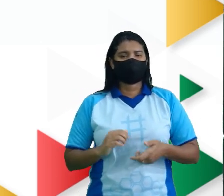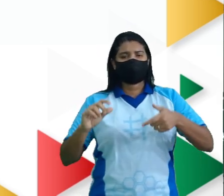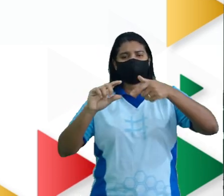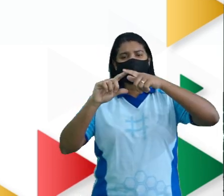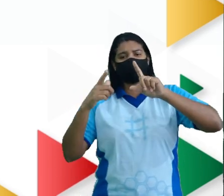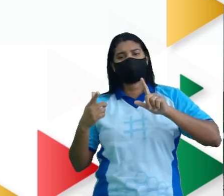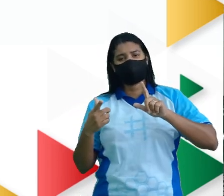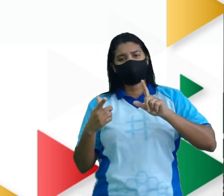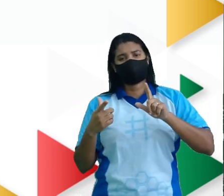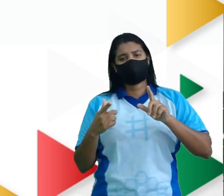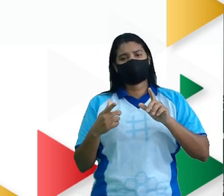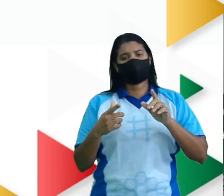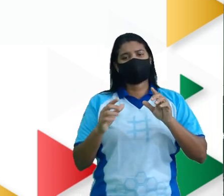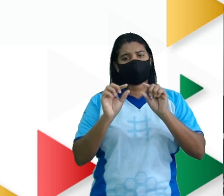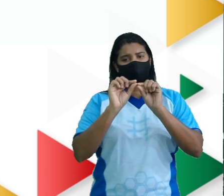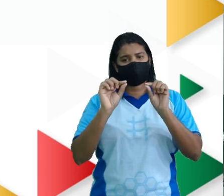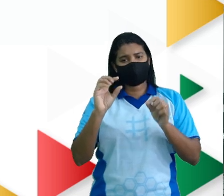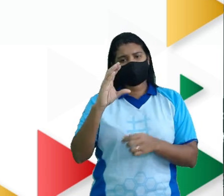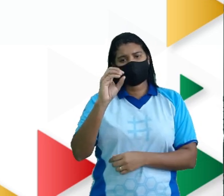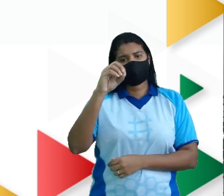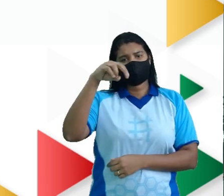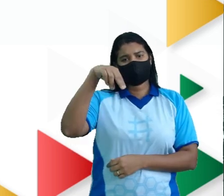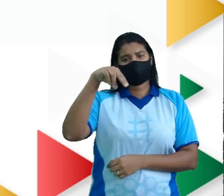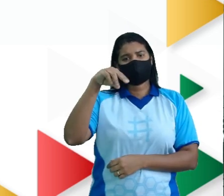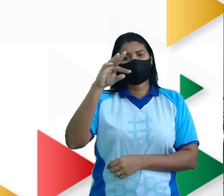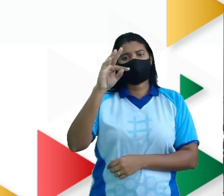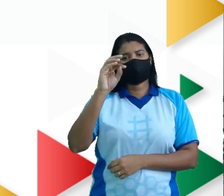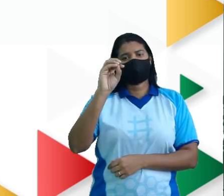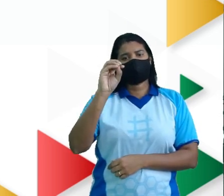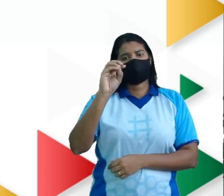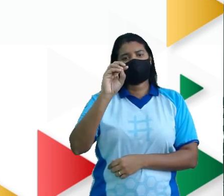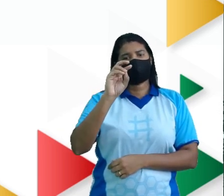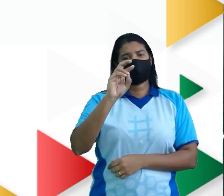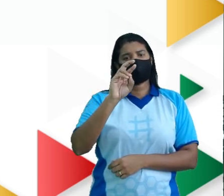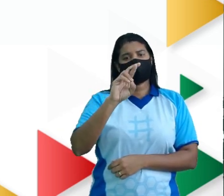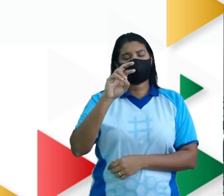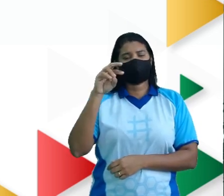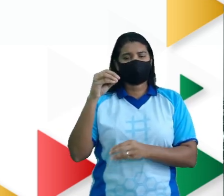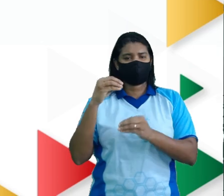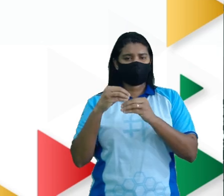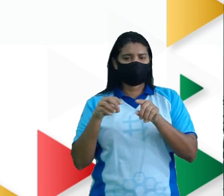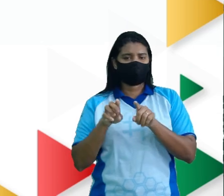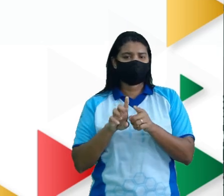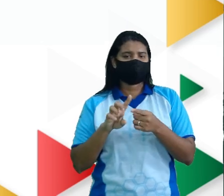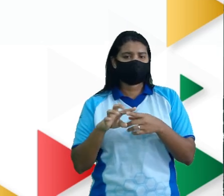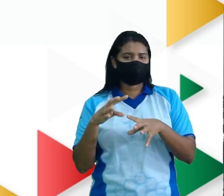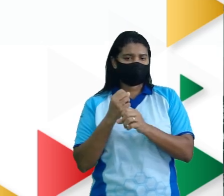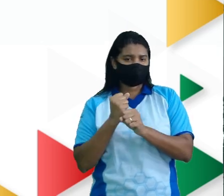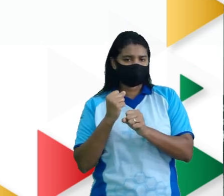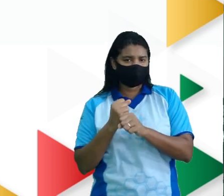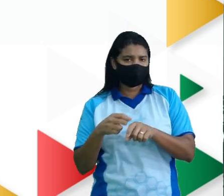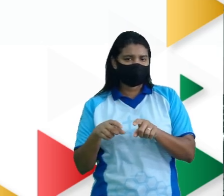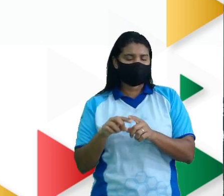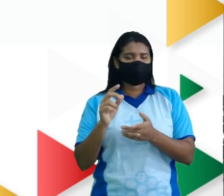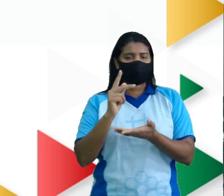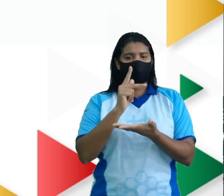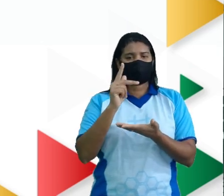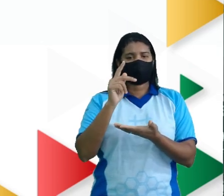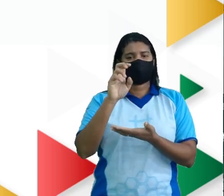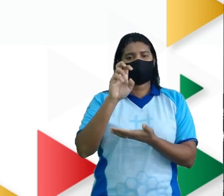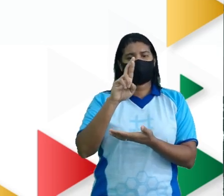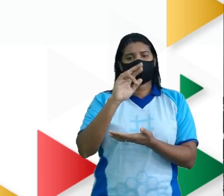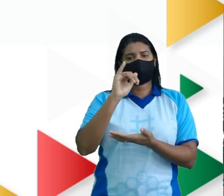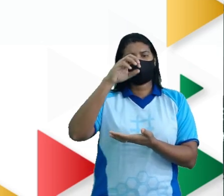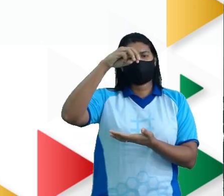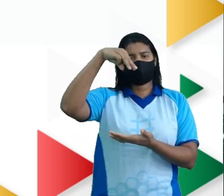ficar só o contorno, para não ficar a ideia de perímetro. Agora eu tenho área e perímetro, então eu posso calcular a área, o perímetro, ângulo interno,